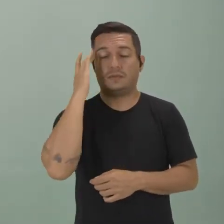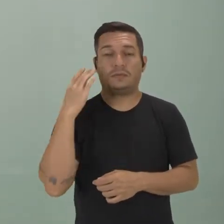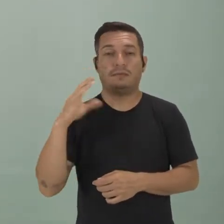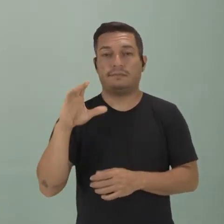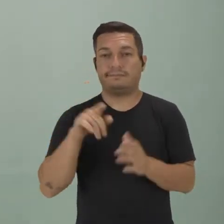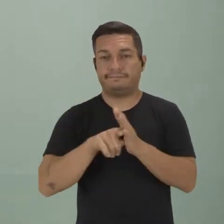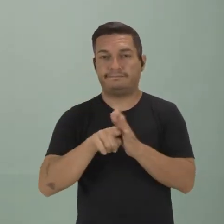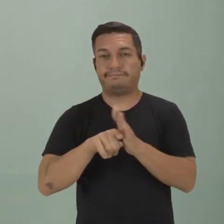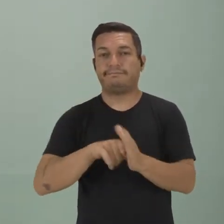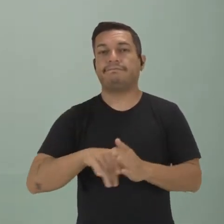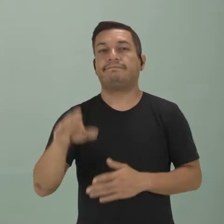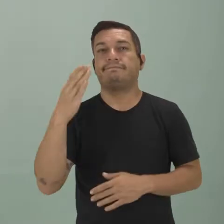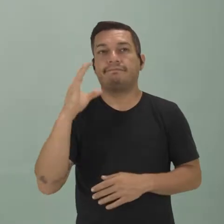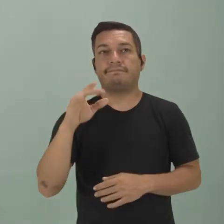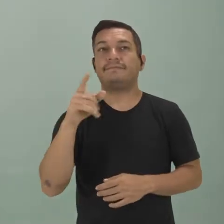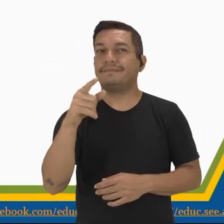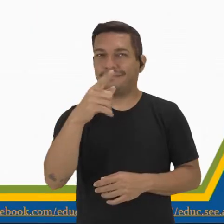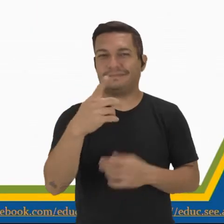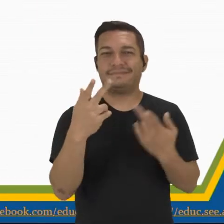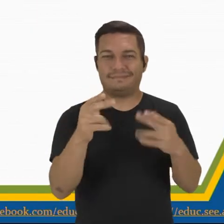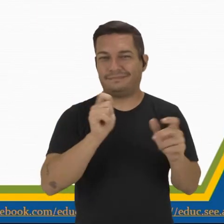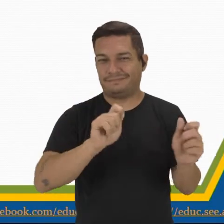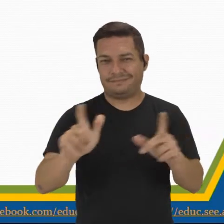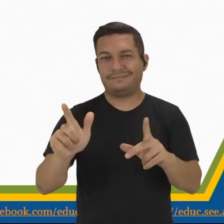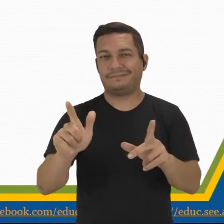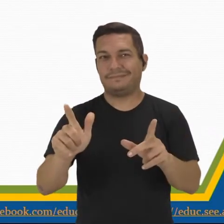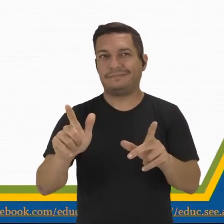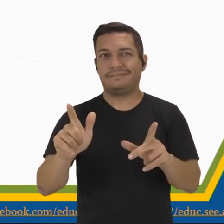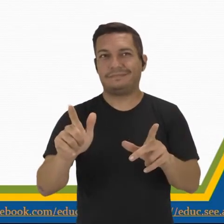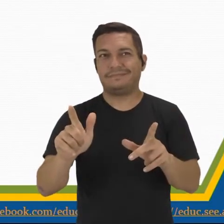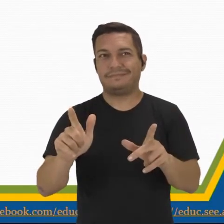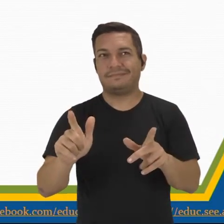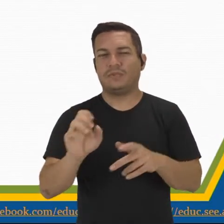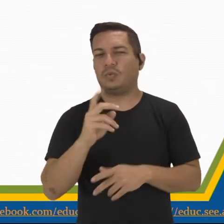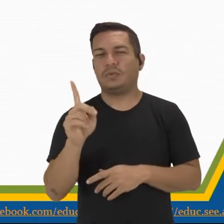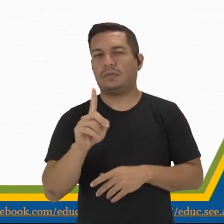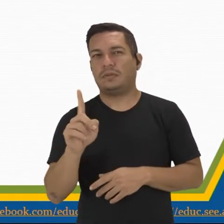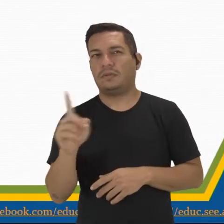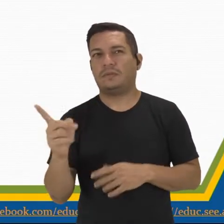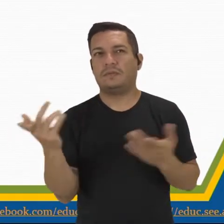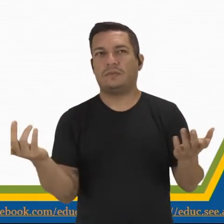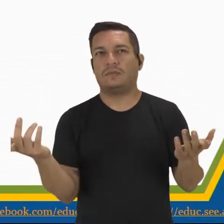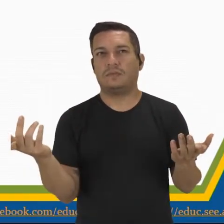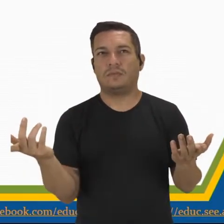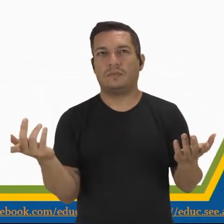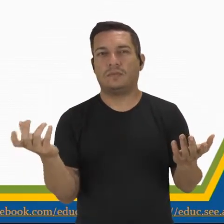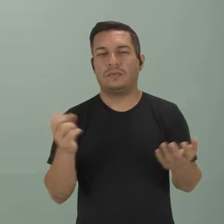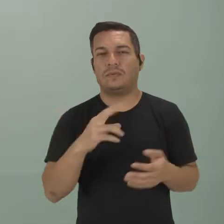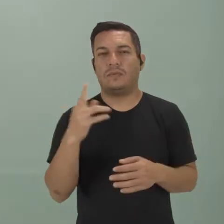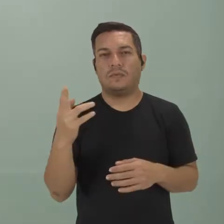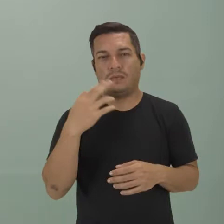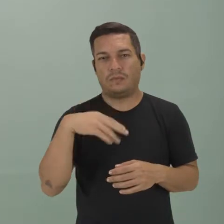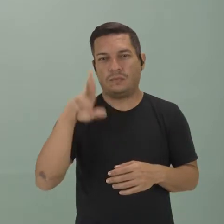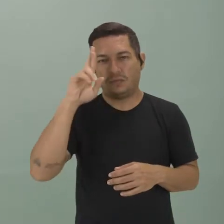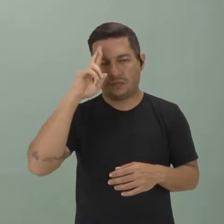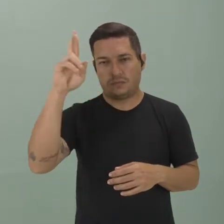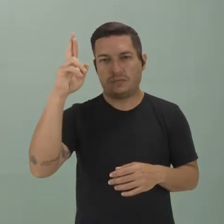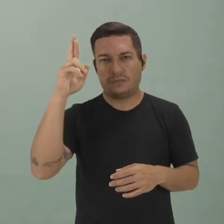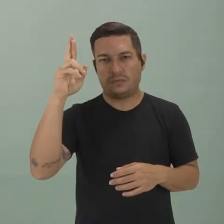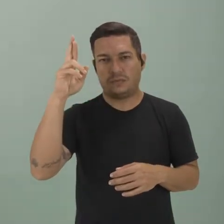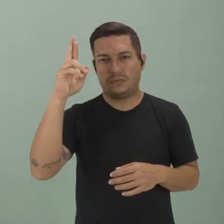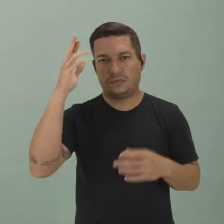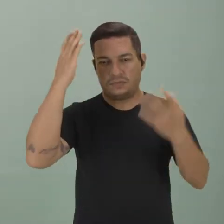um cientista, provavelmente será esse da tela, né? Ou não, ou será um